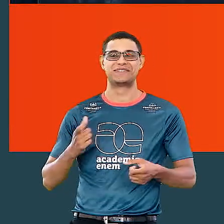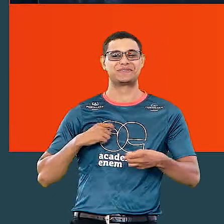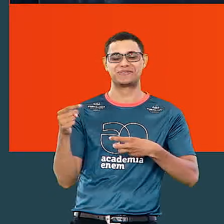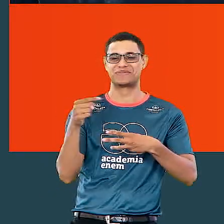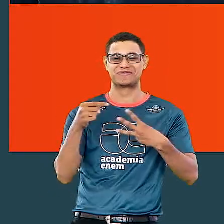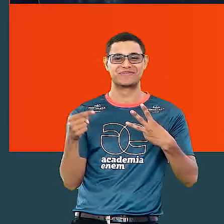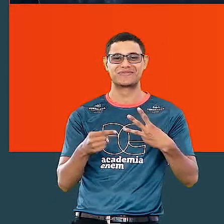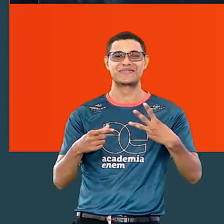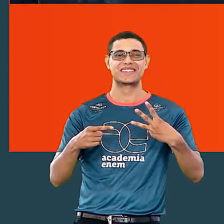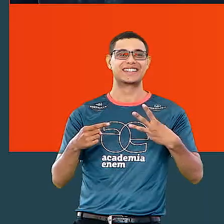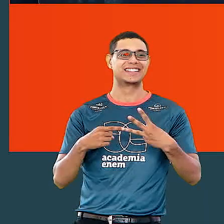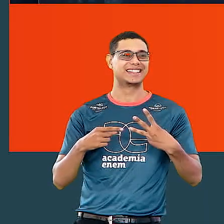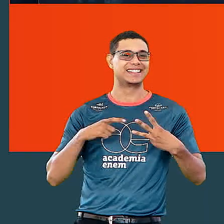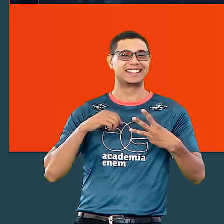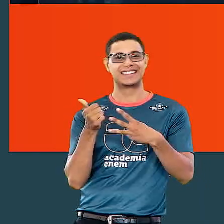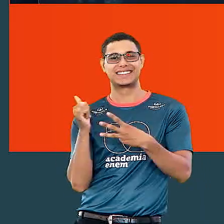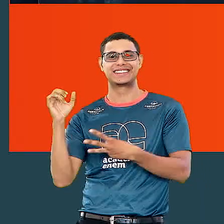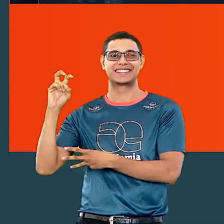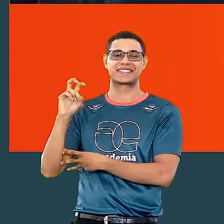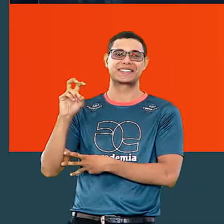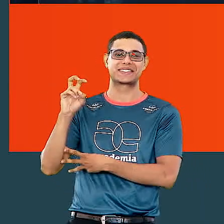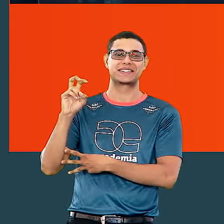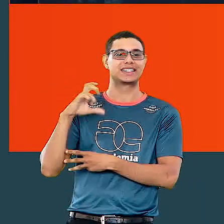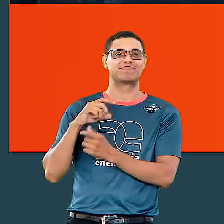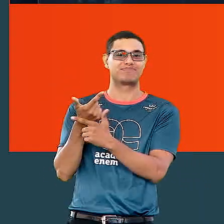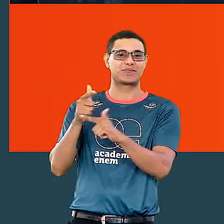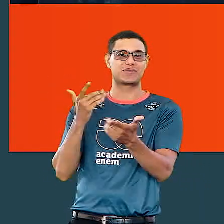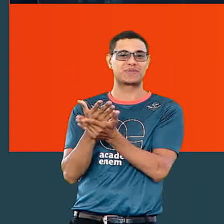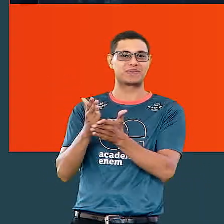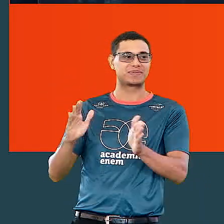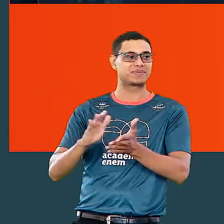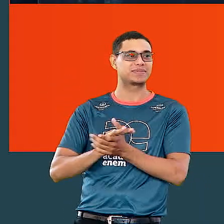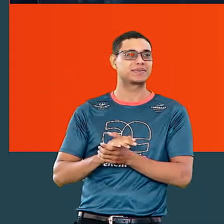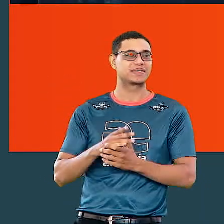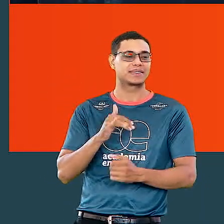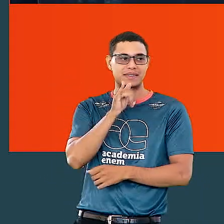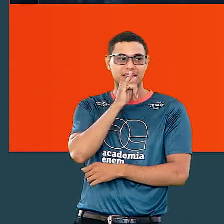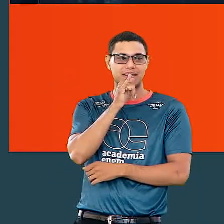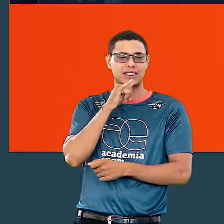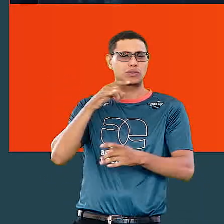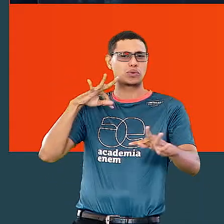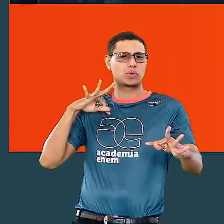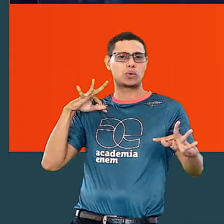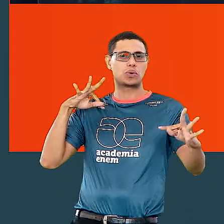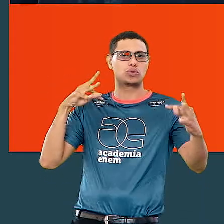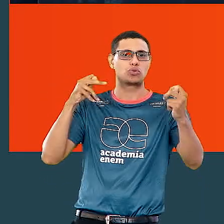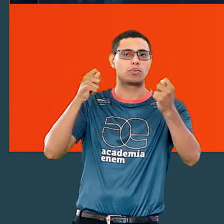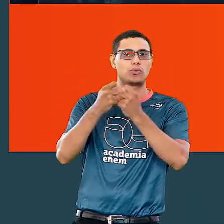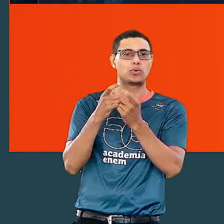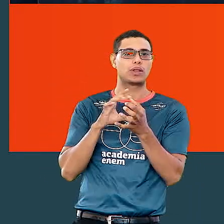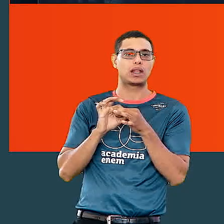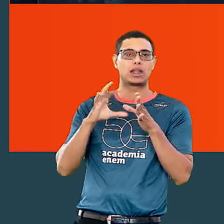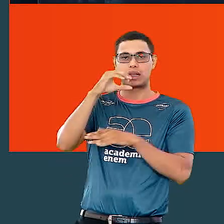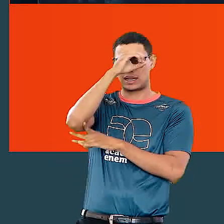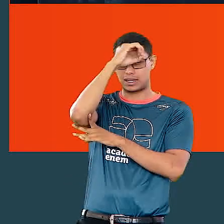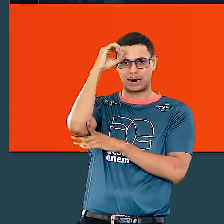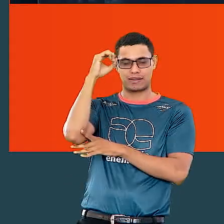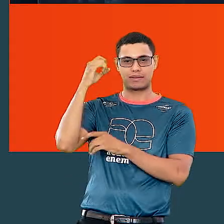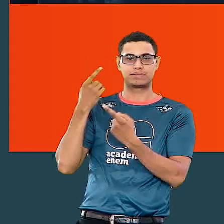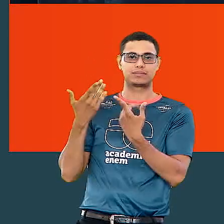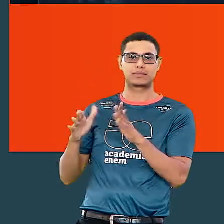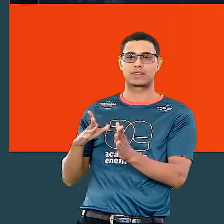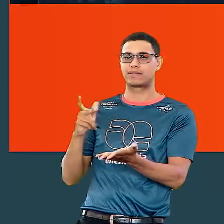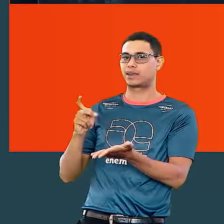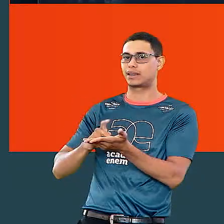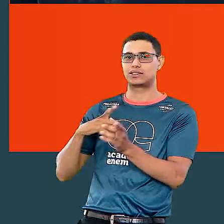foram estabelecidas no AI-5, ok? Não tem mais habeas corpus. Isaac, mas todo mundo é inocente até que se prove o contrário. Na ditadura